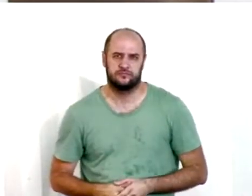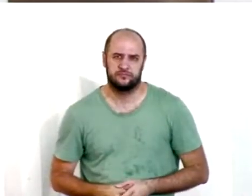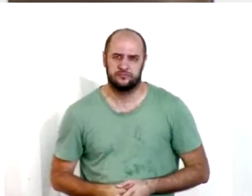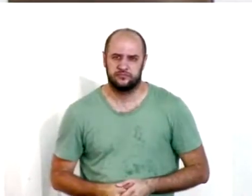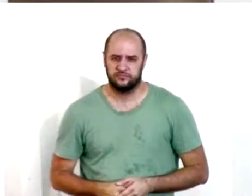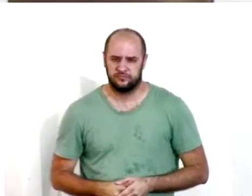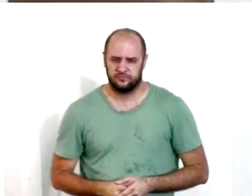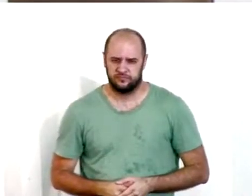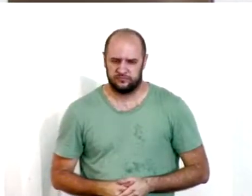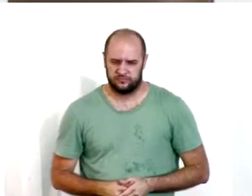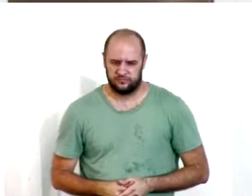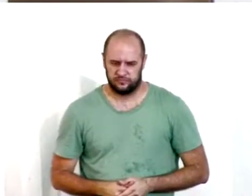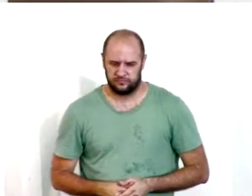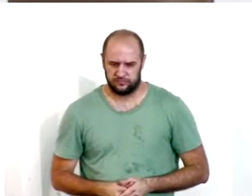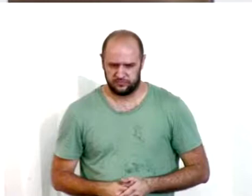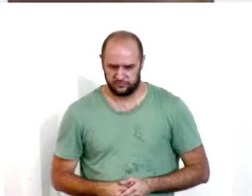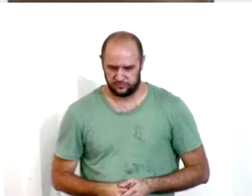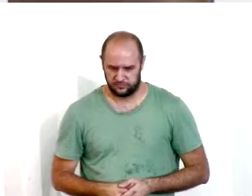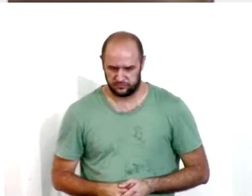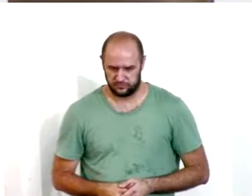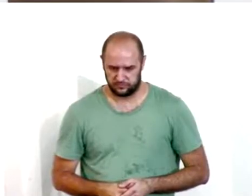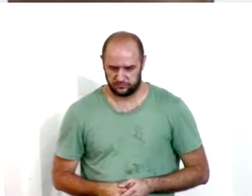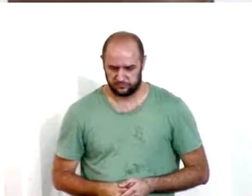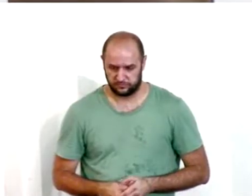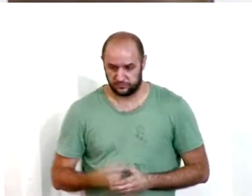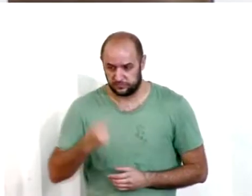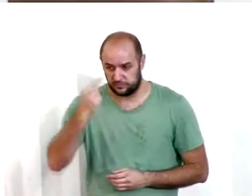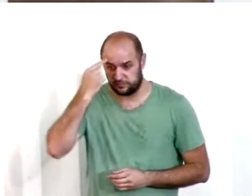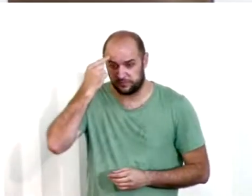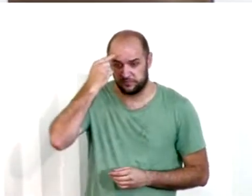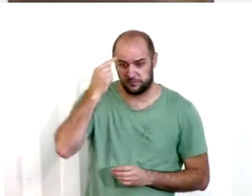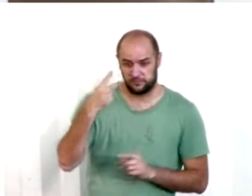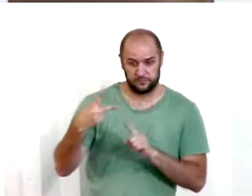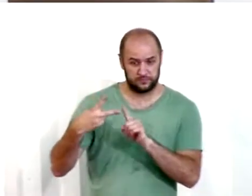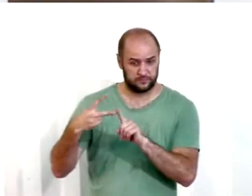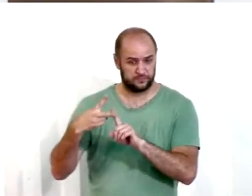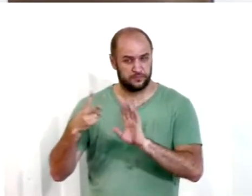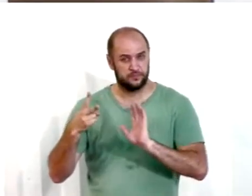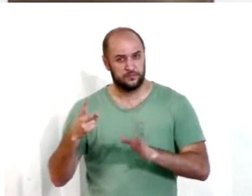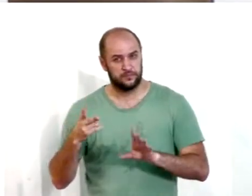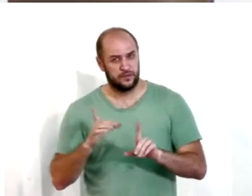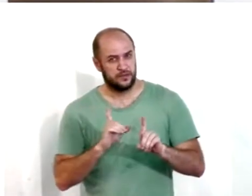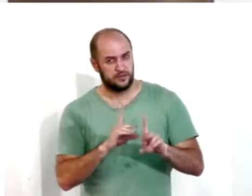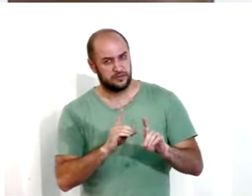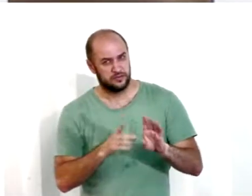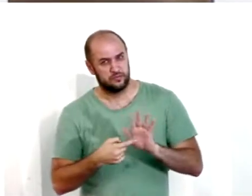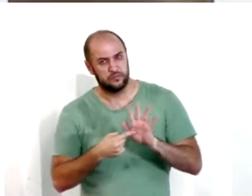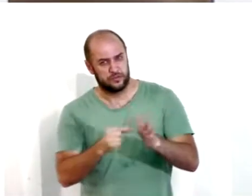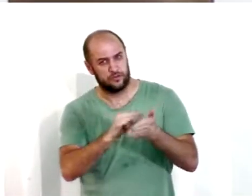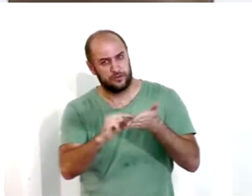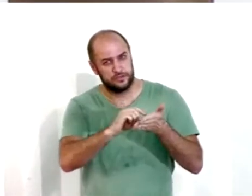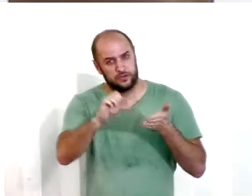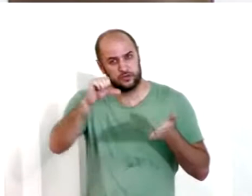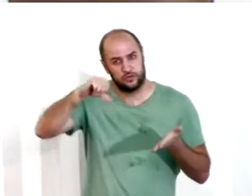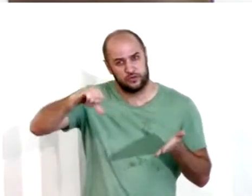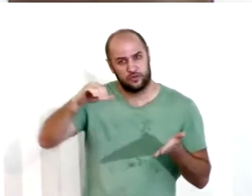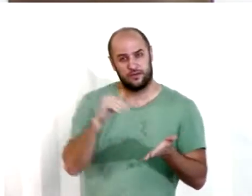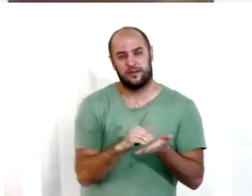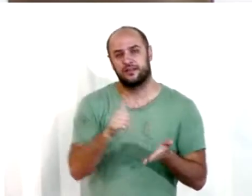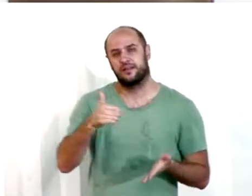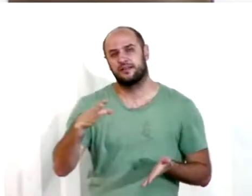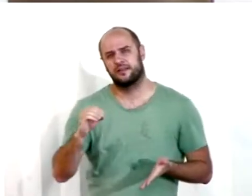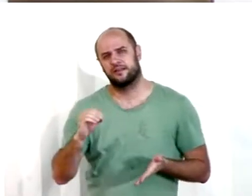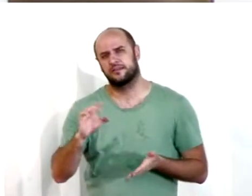Mas o texto continua. Em segundo lugar, ele vai mostrar para nós aqui nos versículos de 9 a 10, que Deus